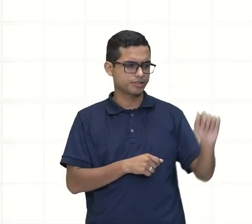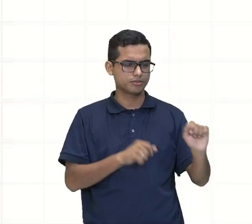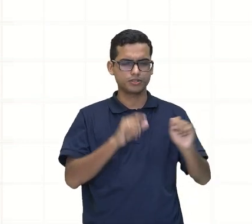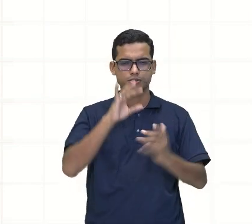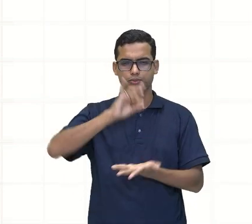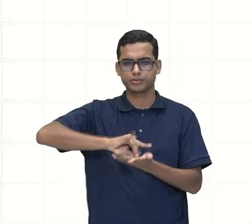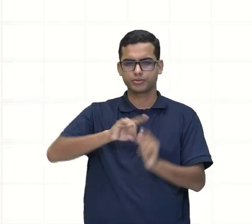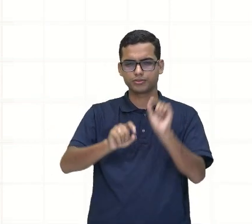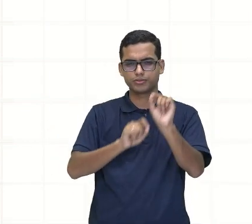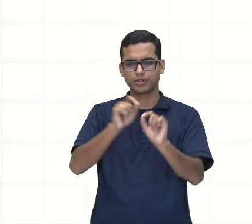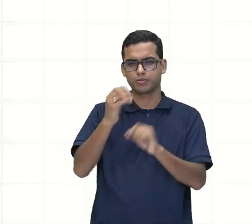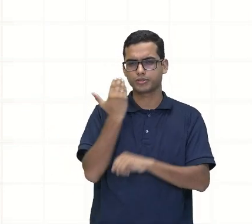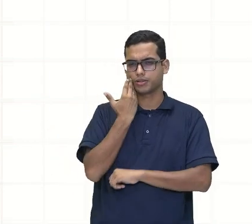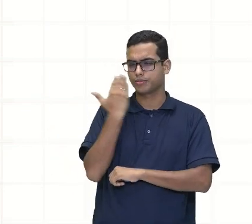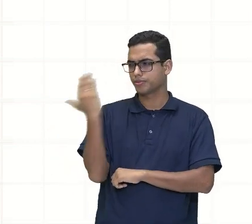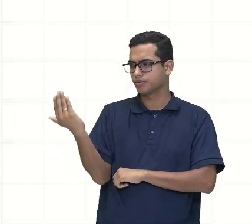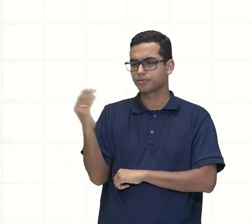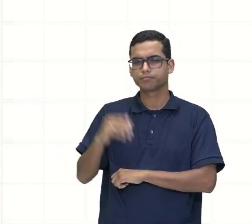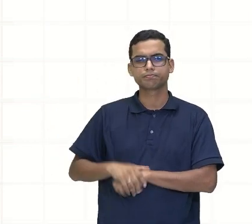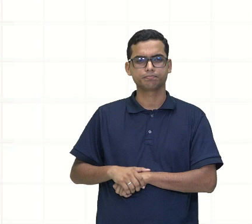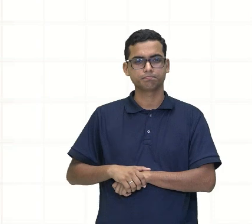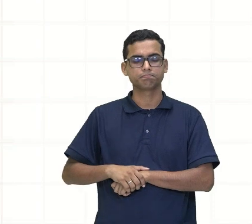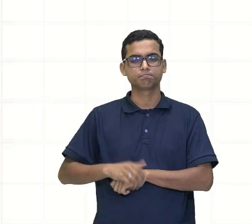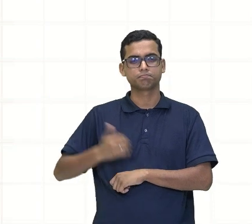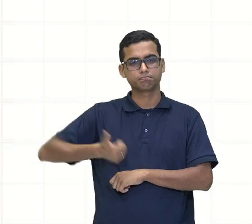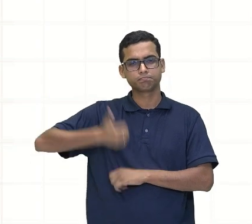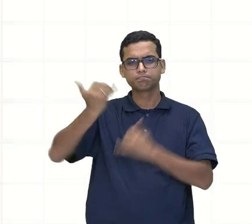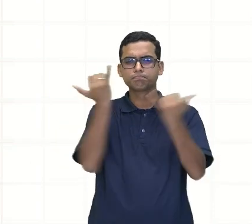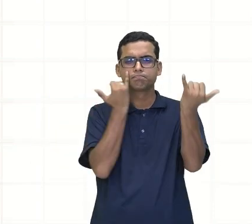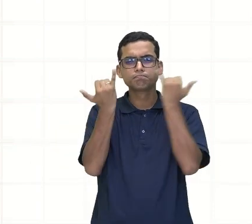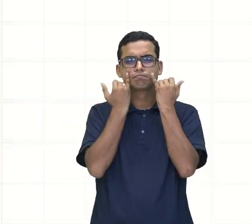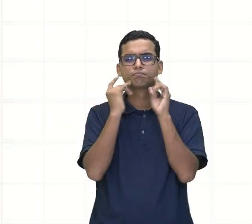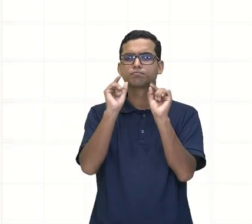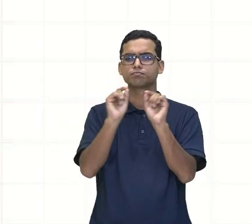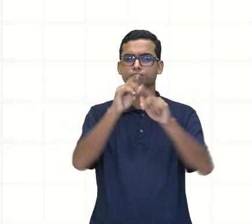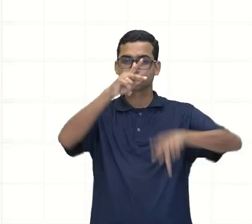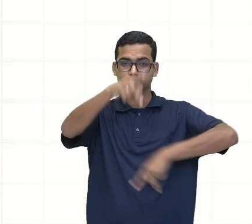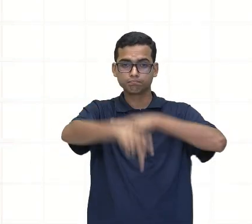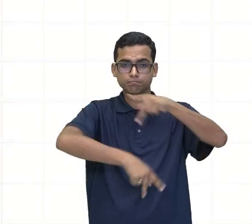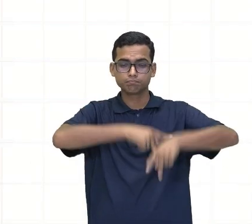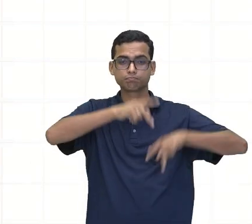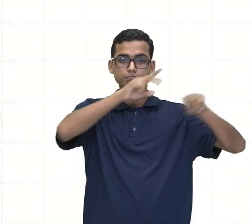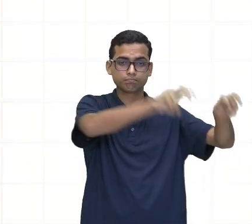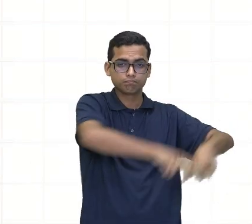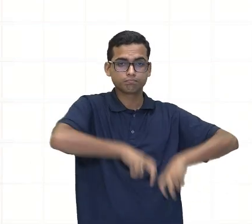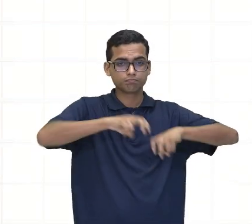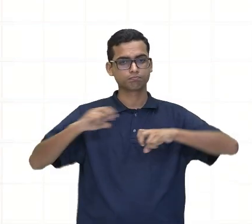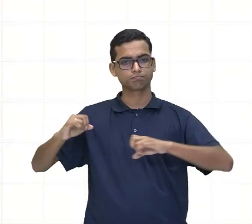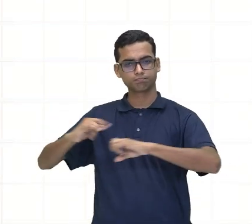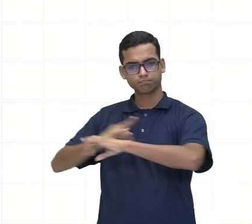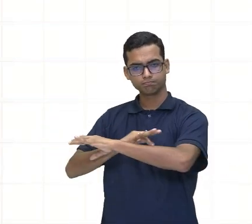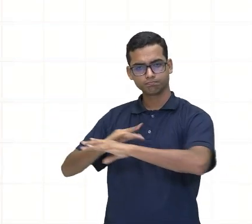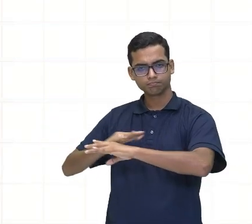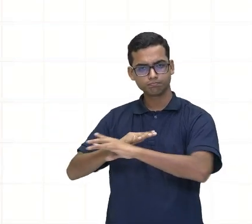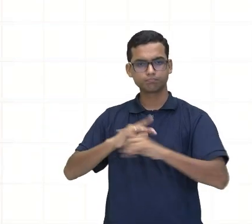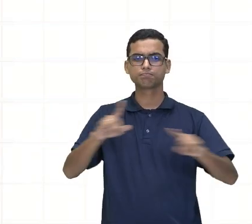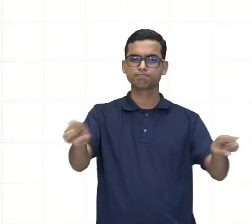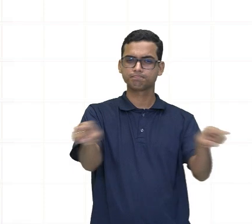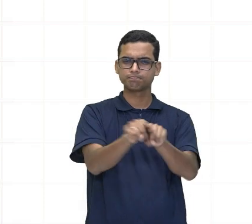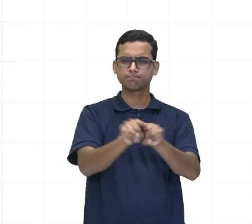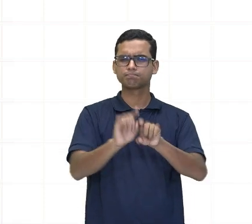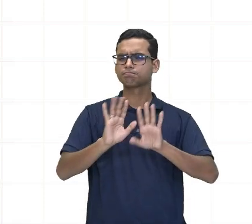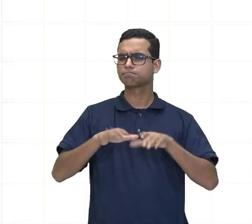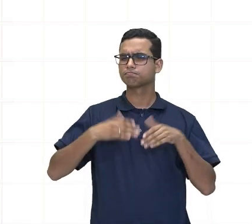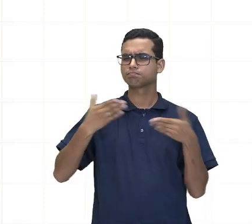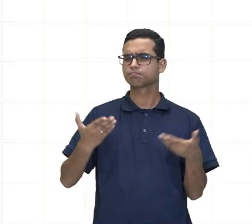tenho os primeiros dados, né, para a gente observar, que é com relação à população rural e urbana. Então, qual é o